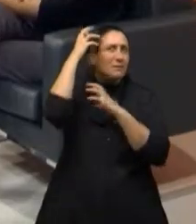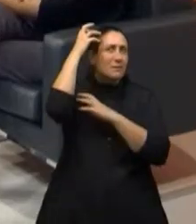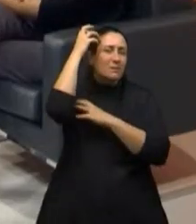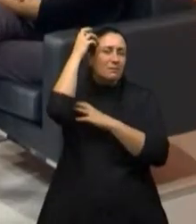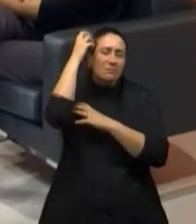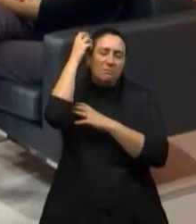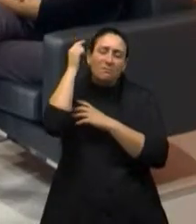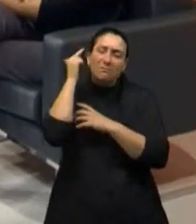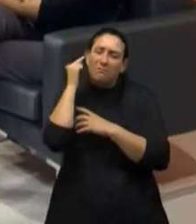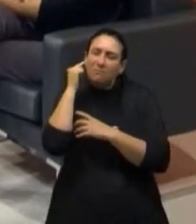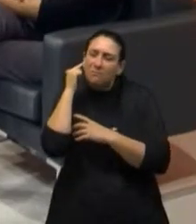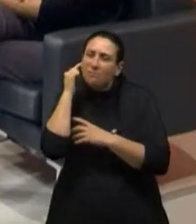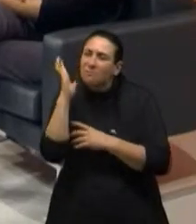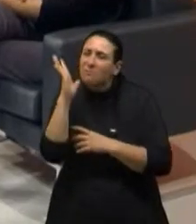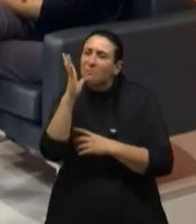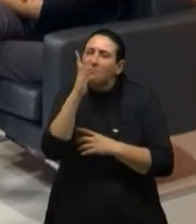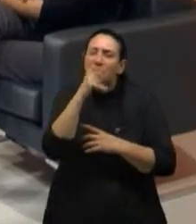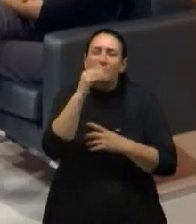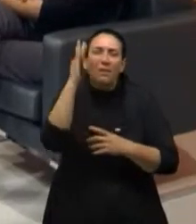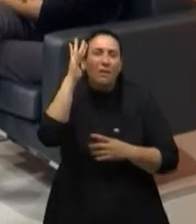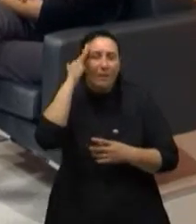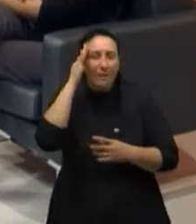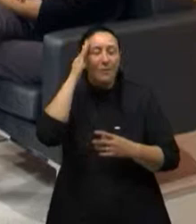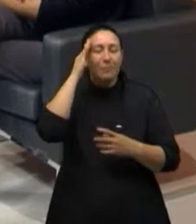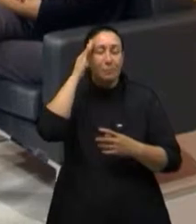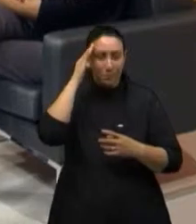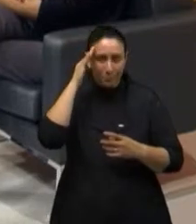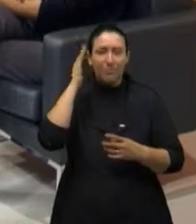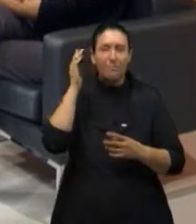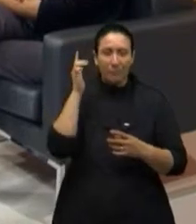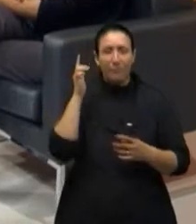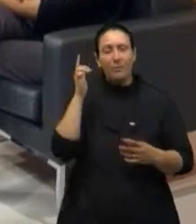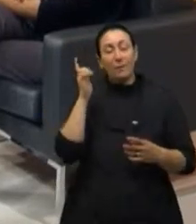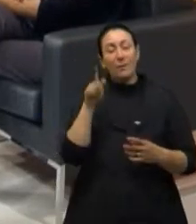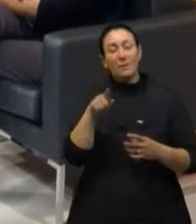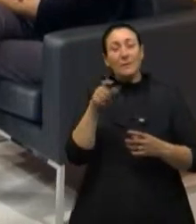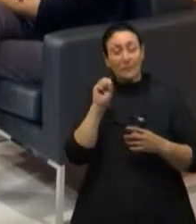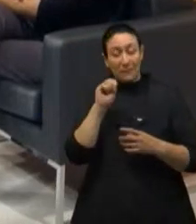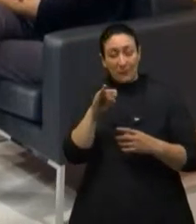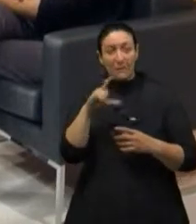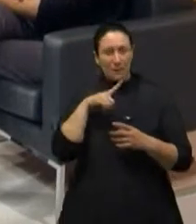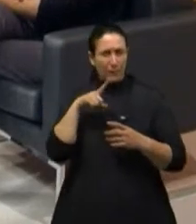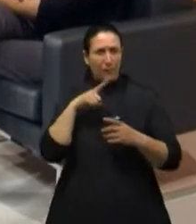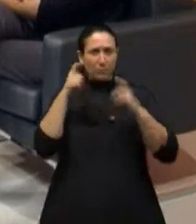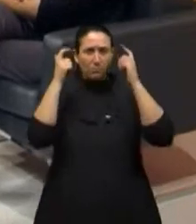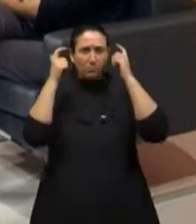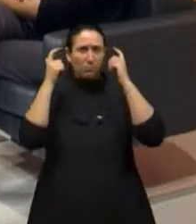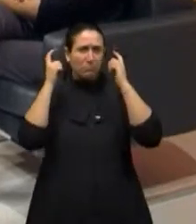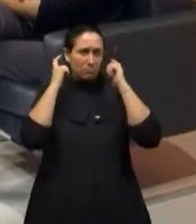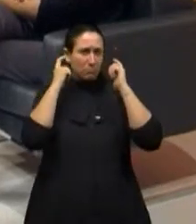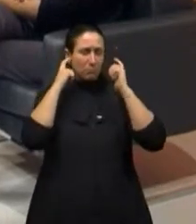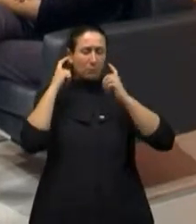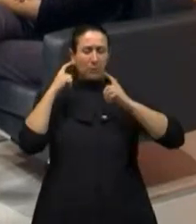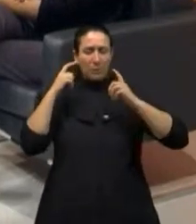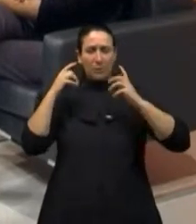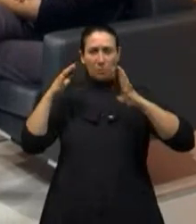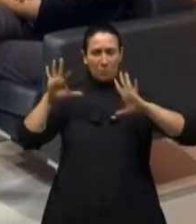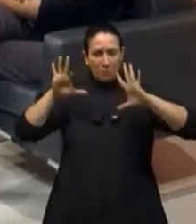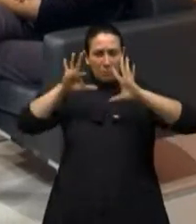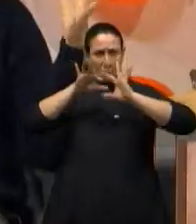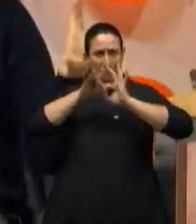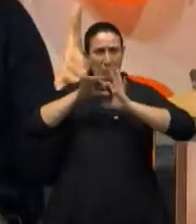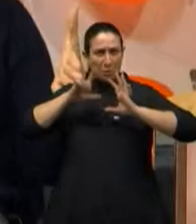Isabel existem pesquisas já há mais de 10 anos que quando tem uma simetria não de escutar mas de